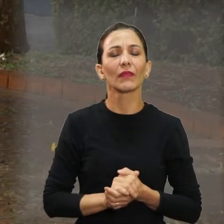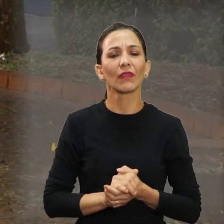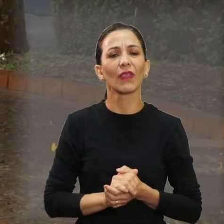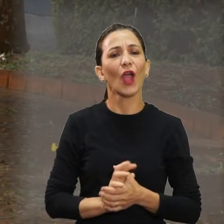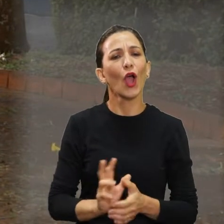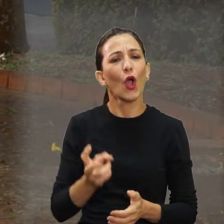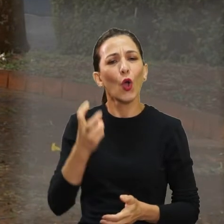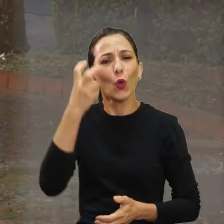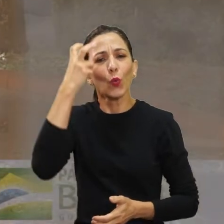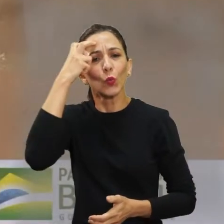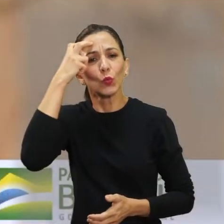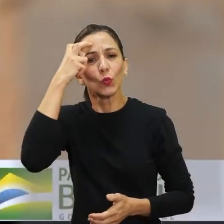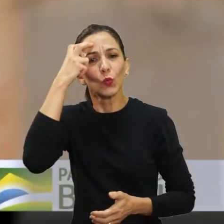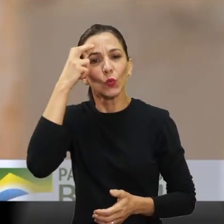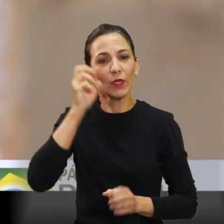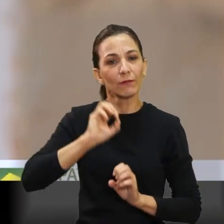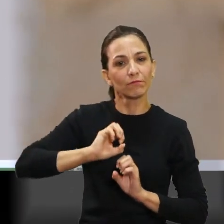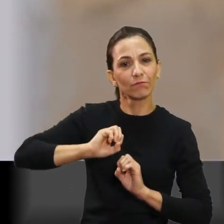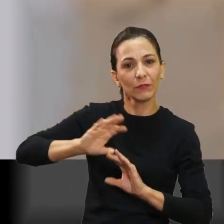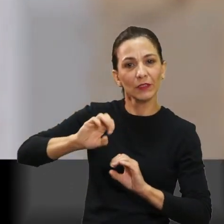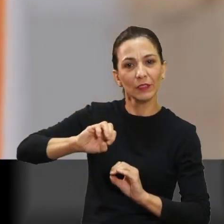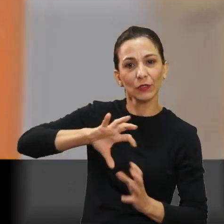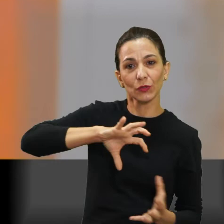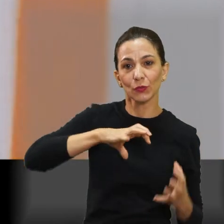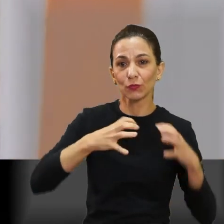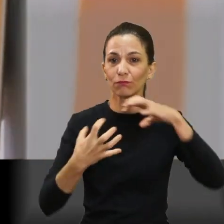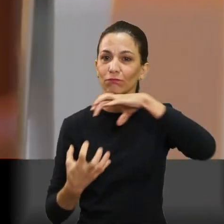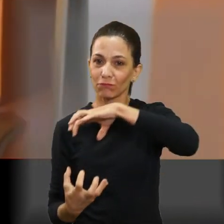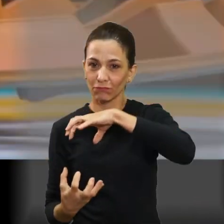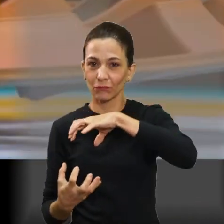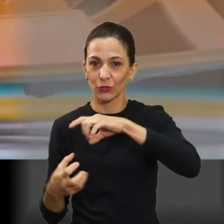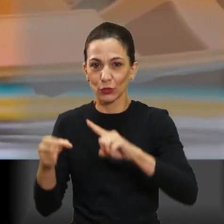Na questão da cidadania. Eu acho que a cultura e a educação é a